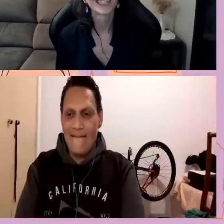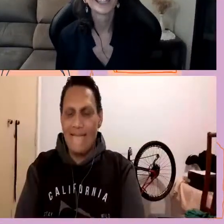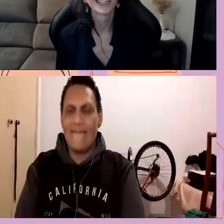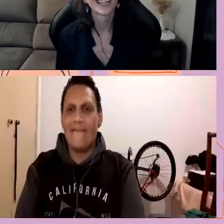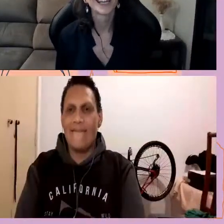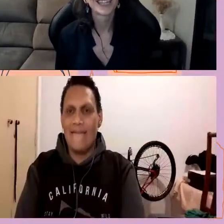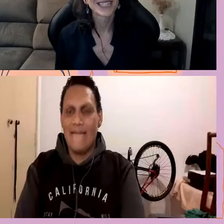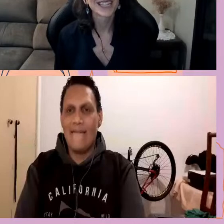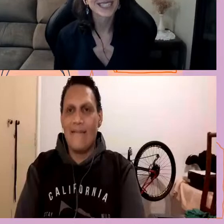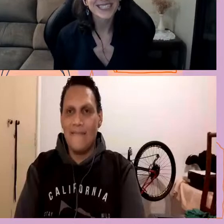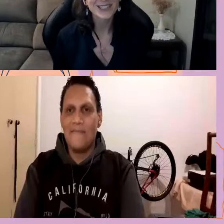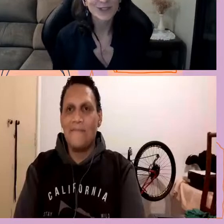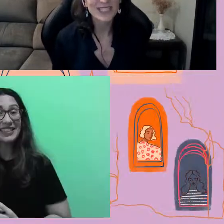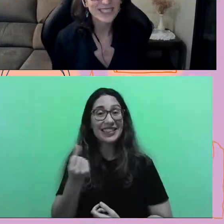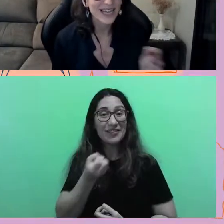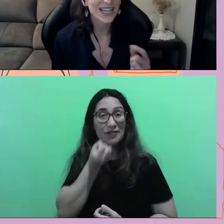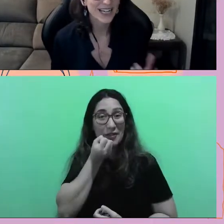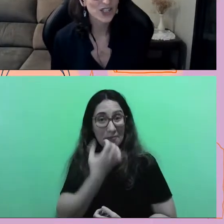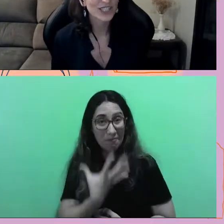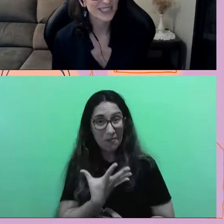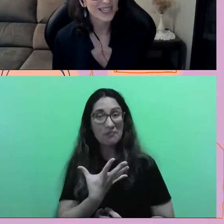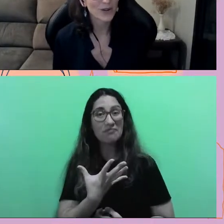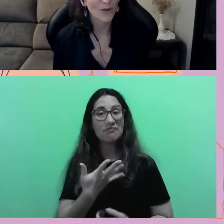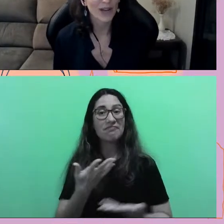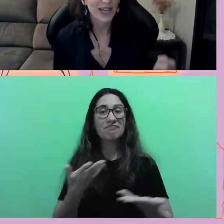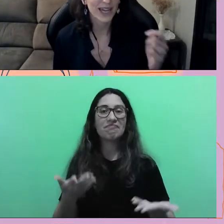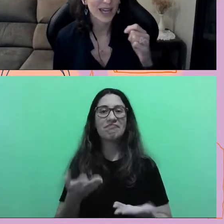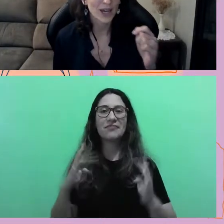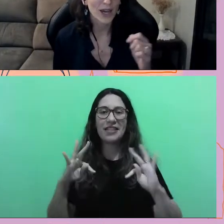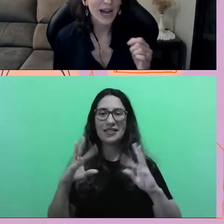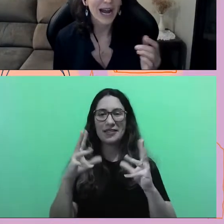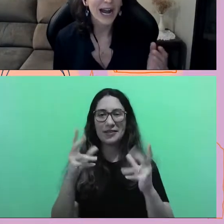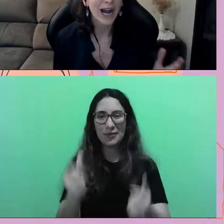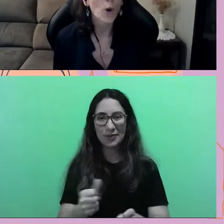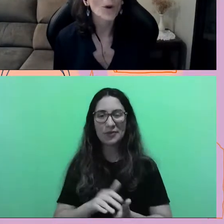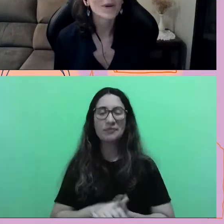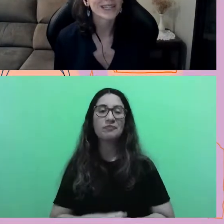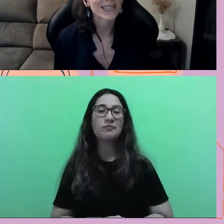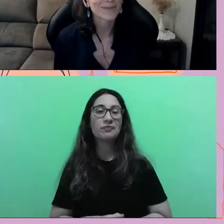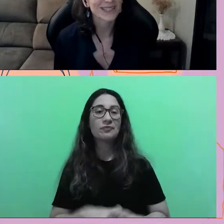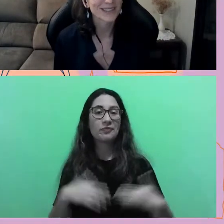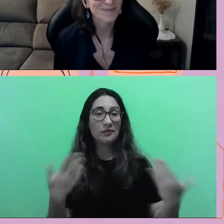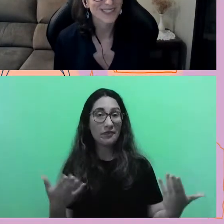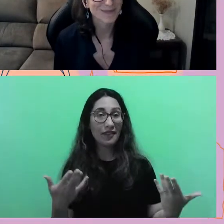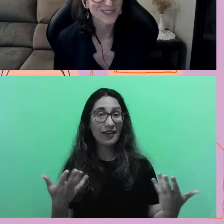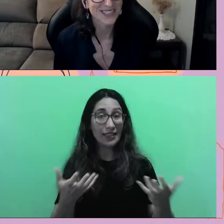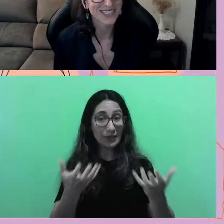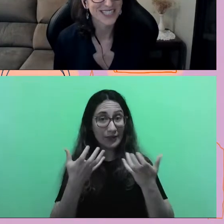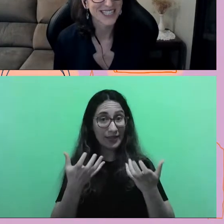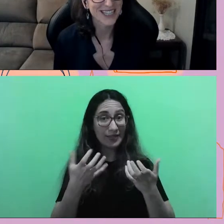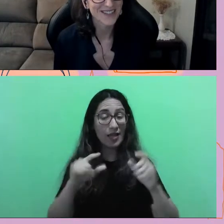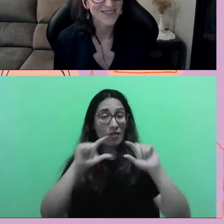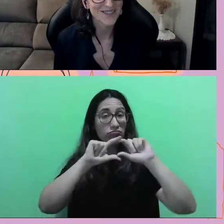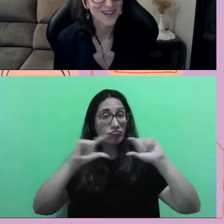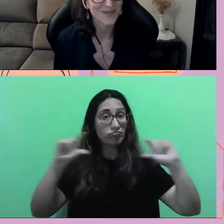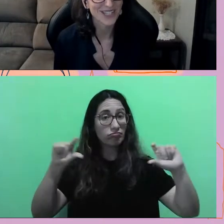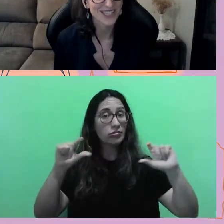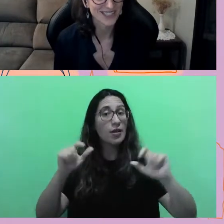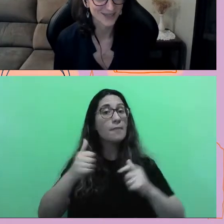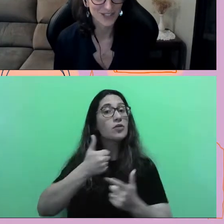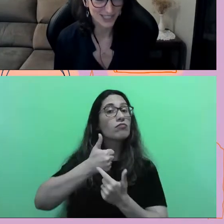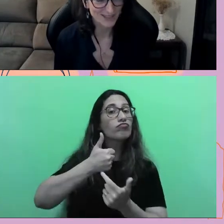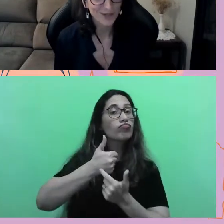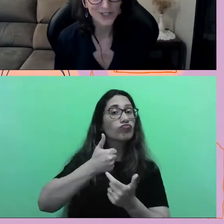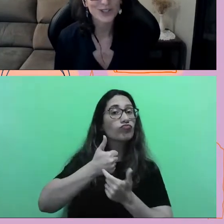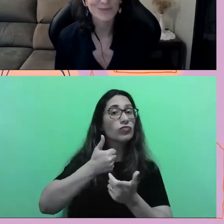mundo. Jacy, se você quiser dizer qual é a arroba, né, para as pessoas seguirem o